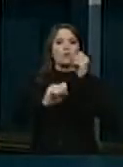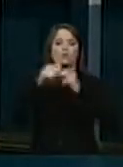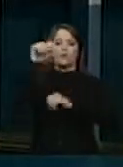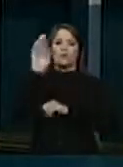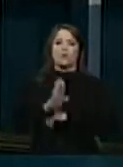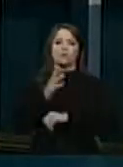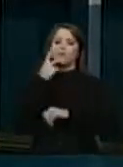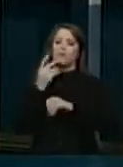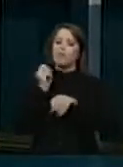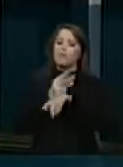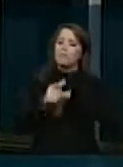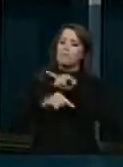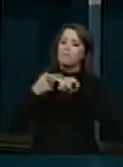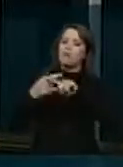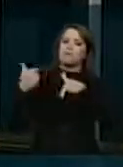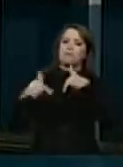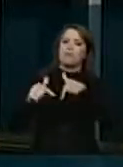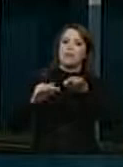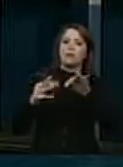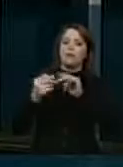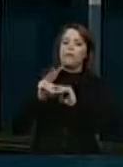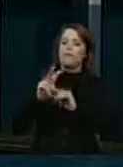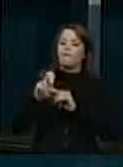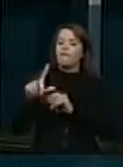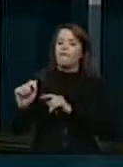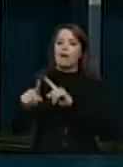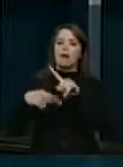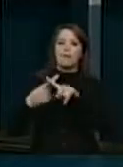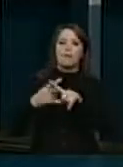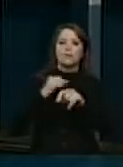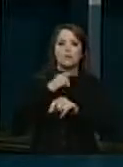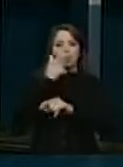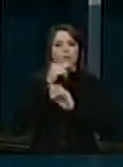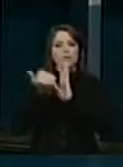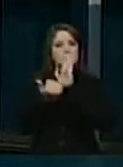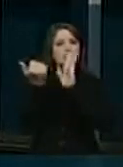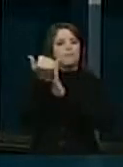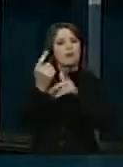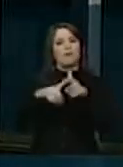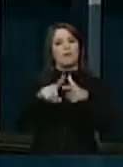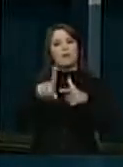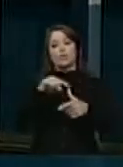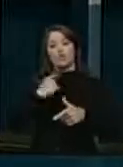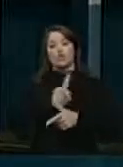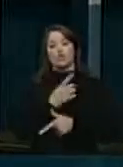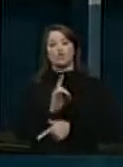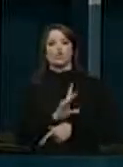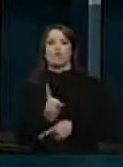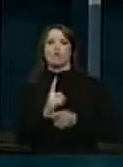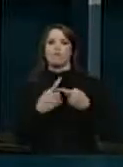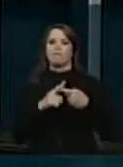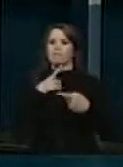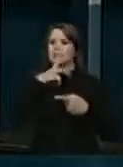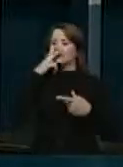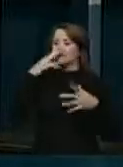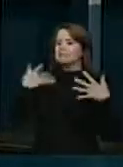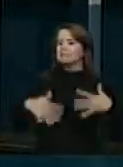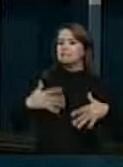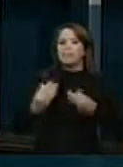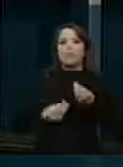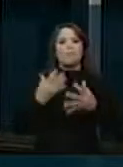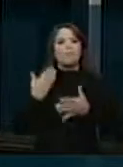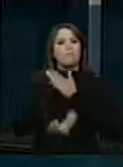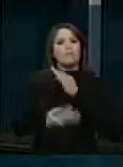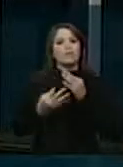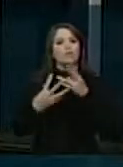país, gerar novos empregos, criar novas vagas e assim superar esta crise que não é nossa, mas que nos abate, que nos prejudica,